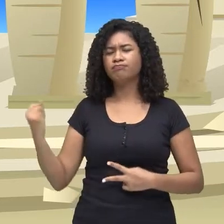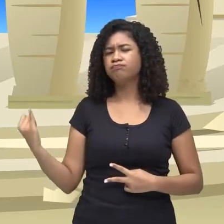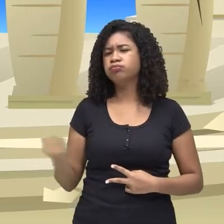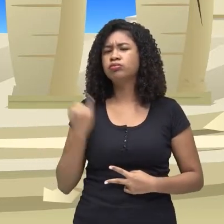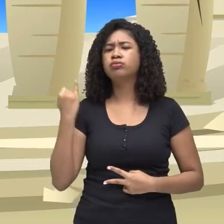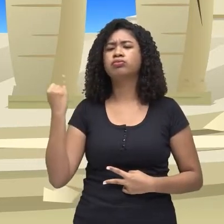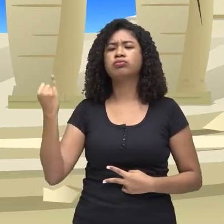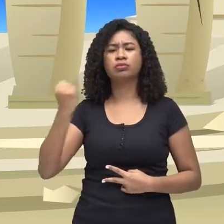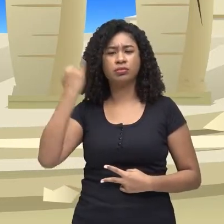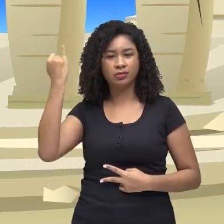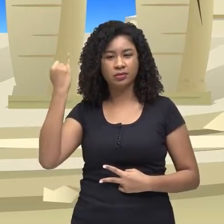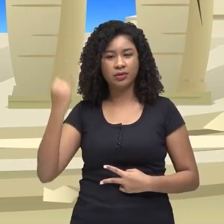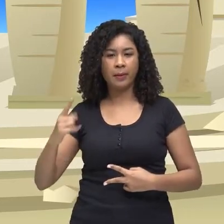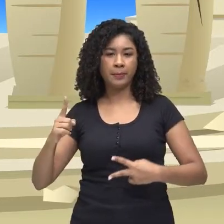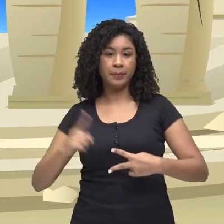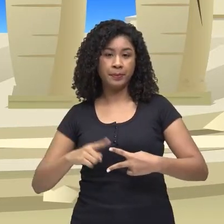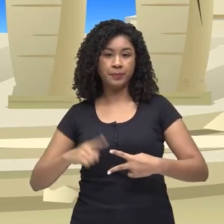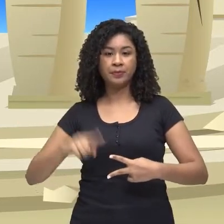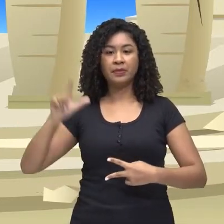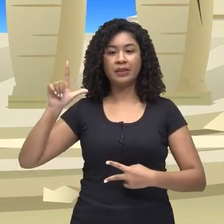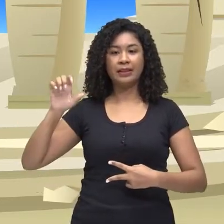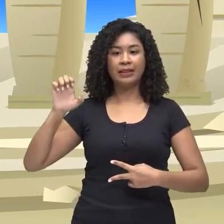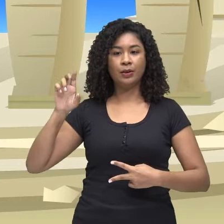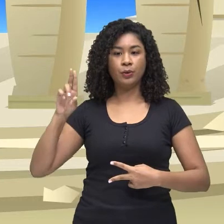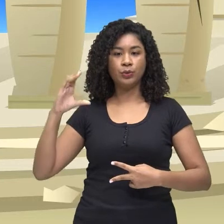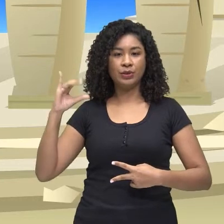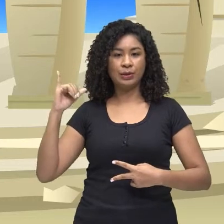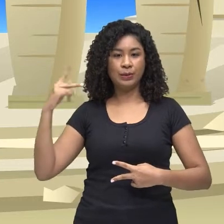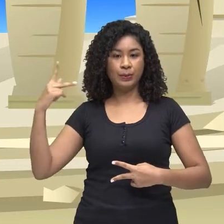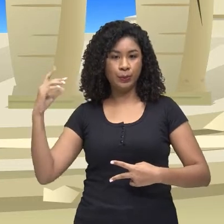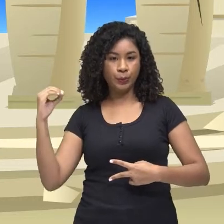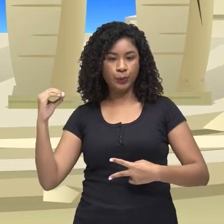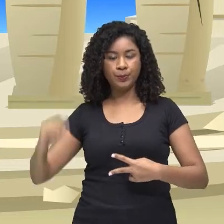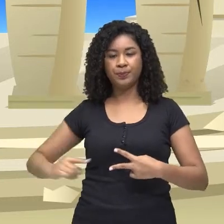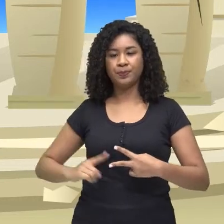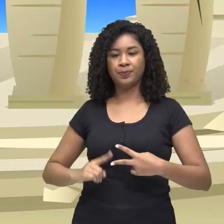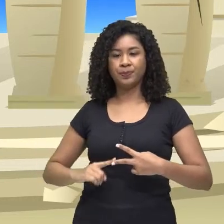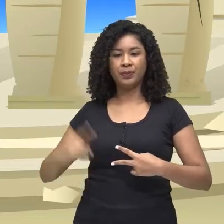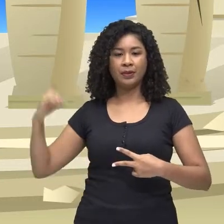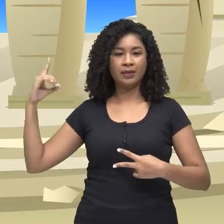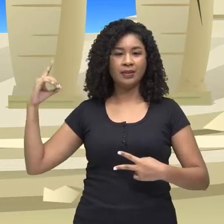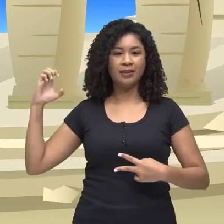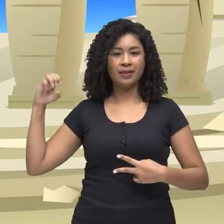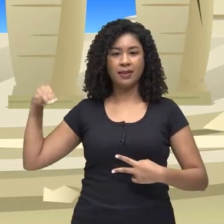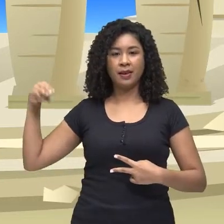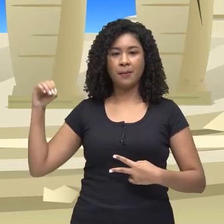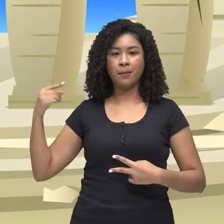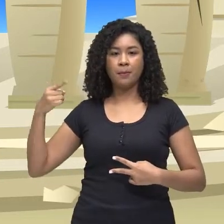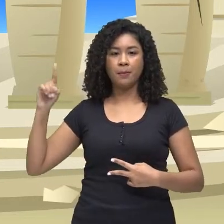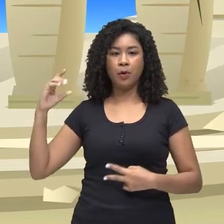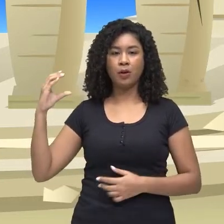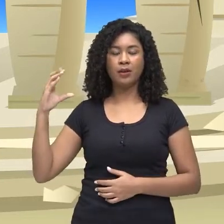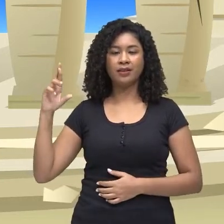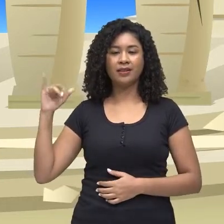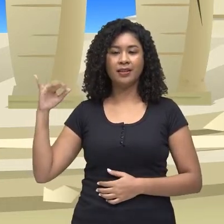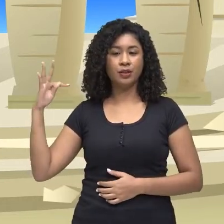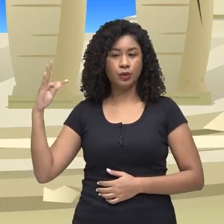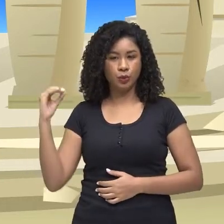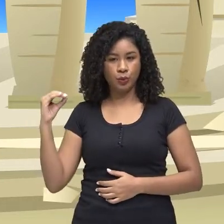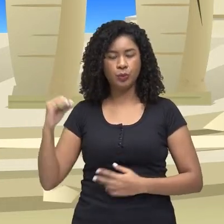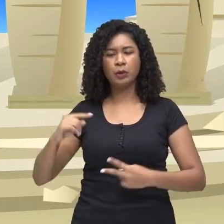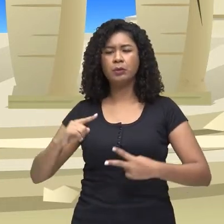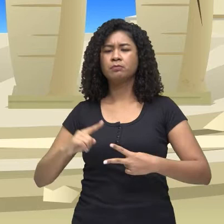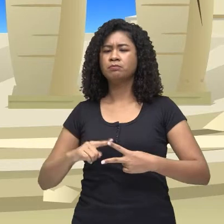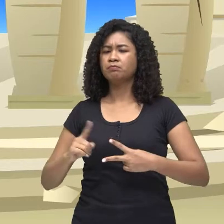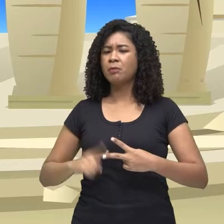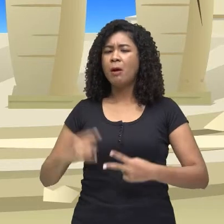importantes, chamados de Leucipo e Demócrito. E eles foram extremamente importantes, gente, porque